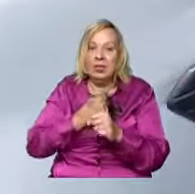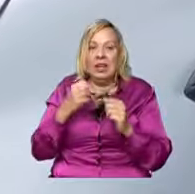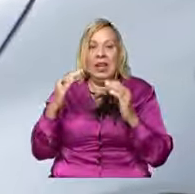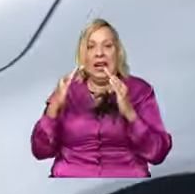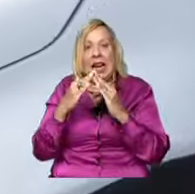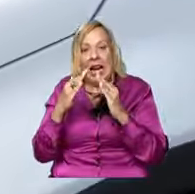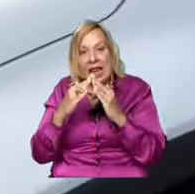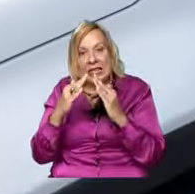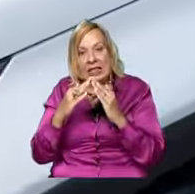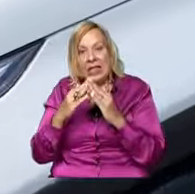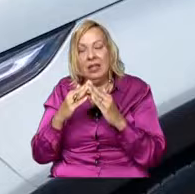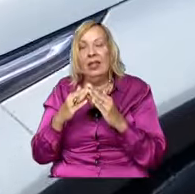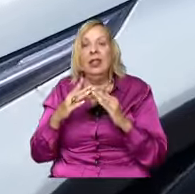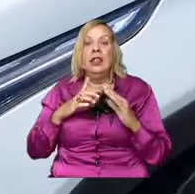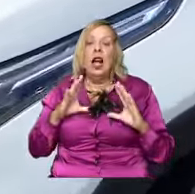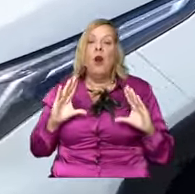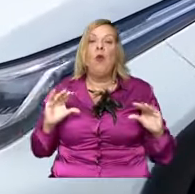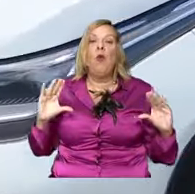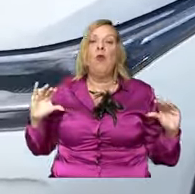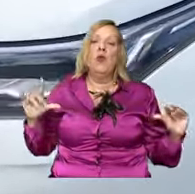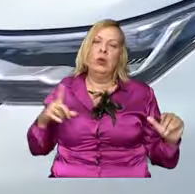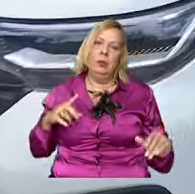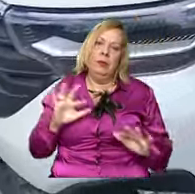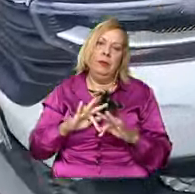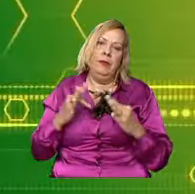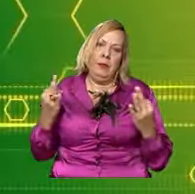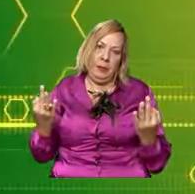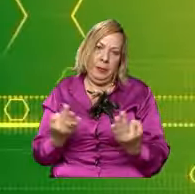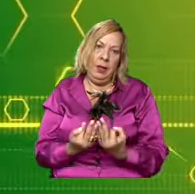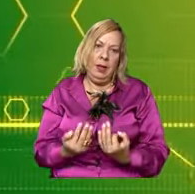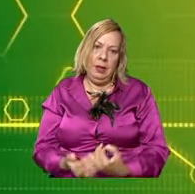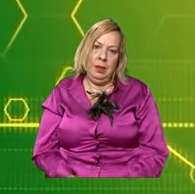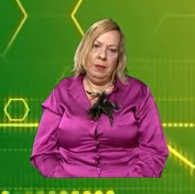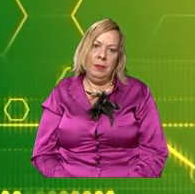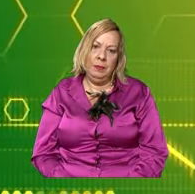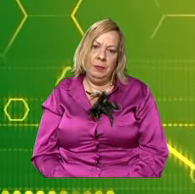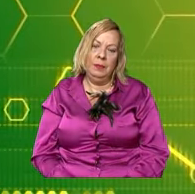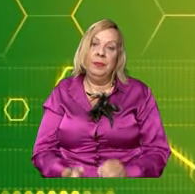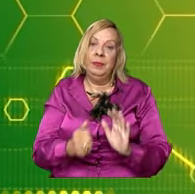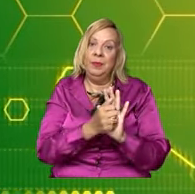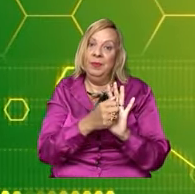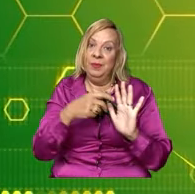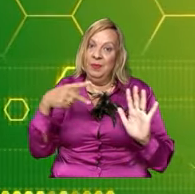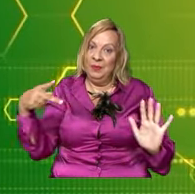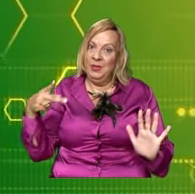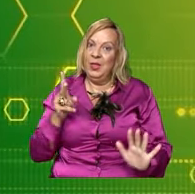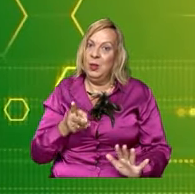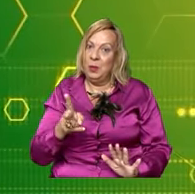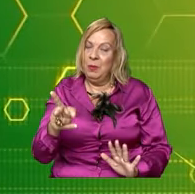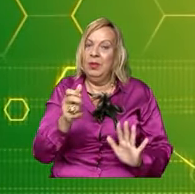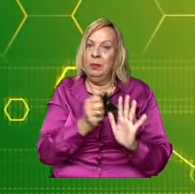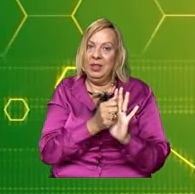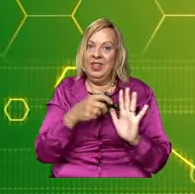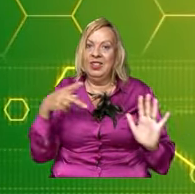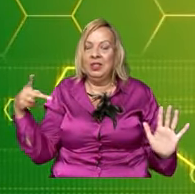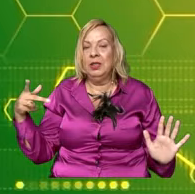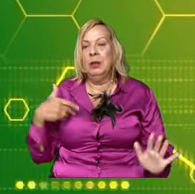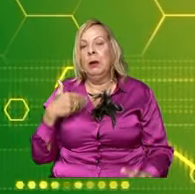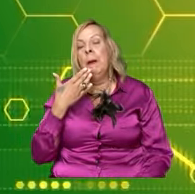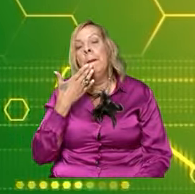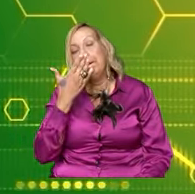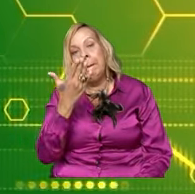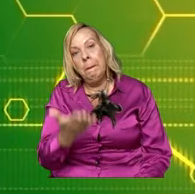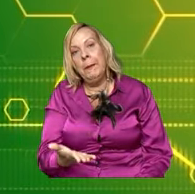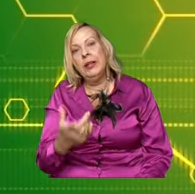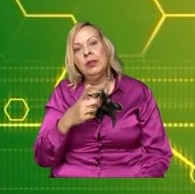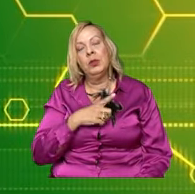né? E dar um conforto para minha família, né? Comprei pelo aplicativo, vou continuar comprando. E peço que vocês